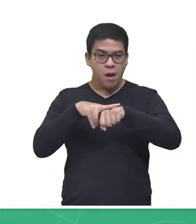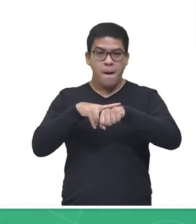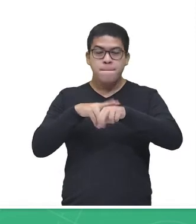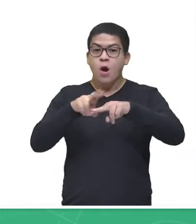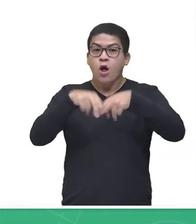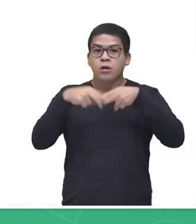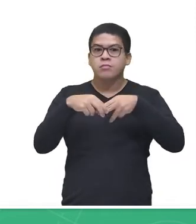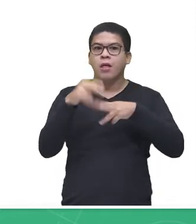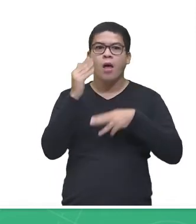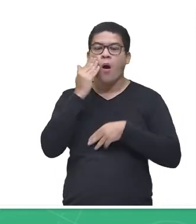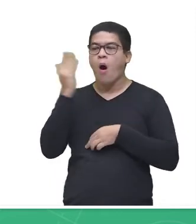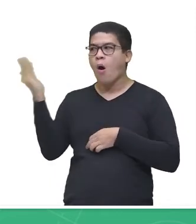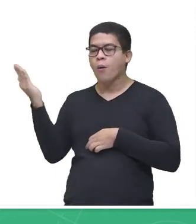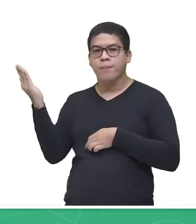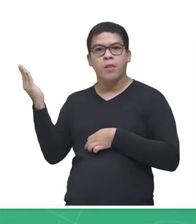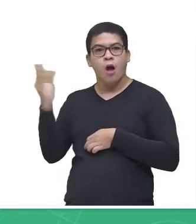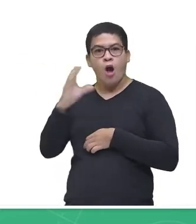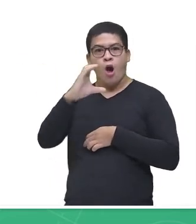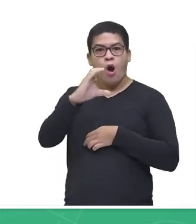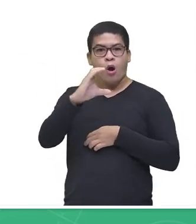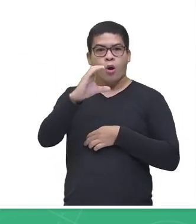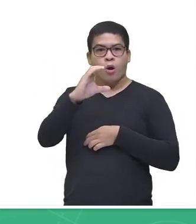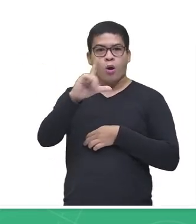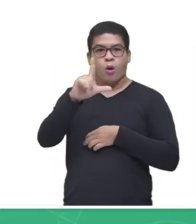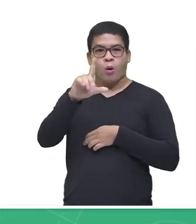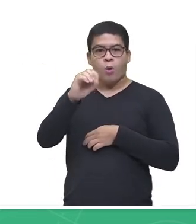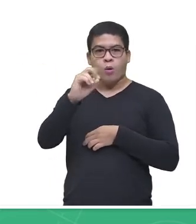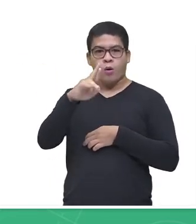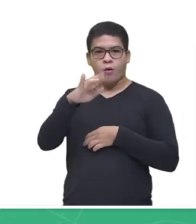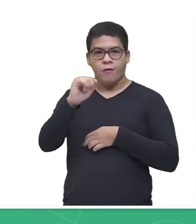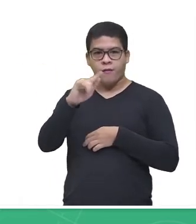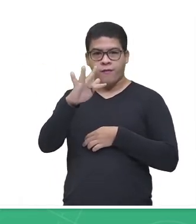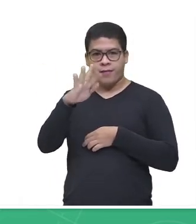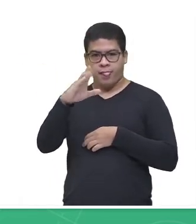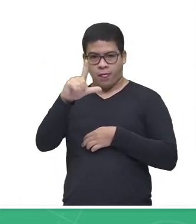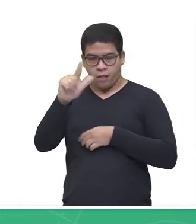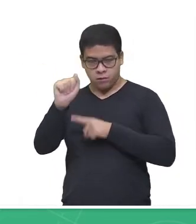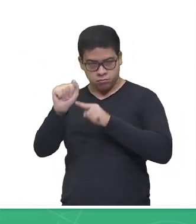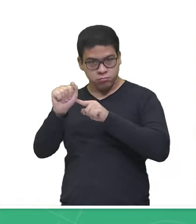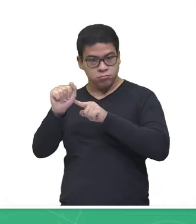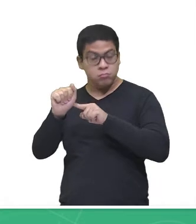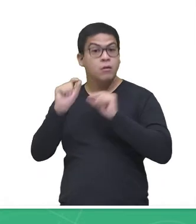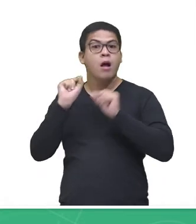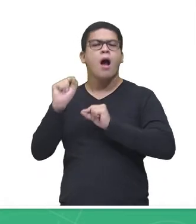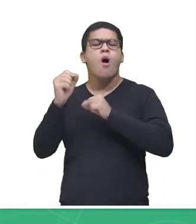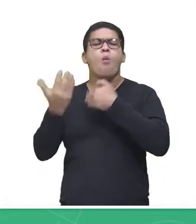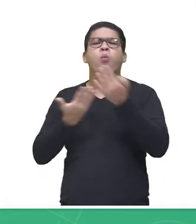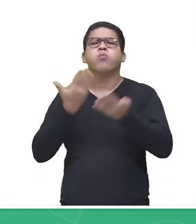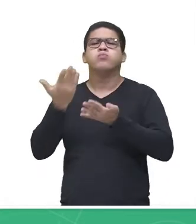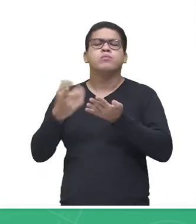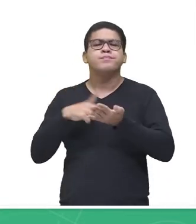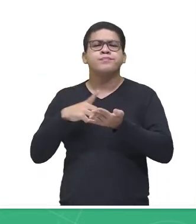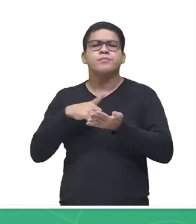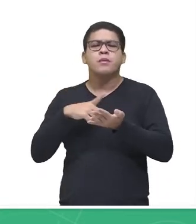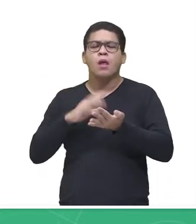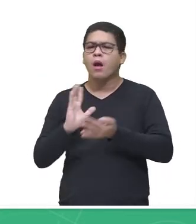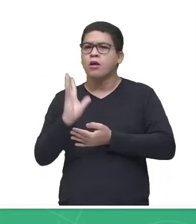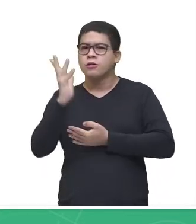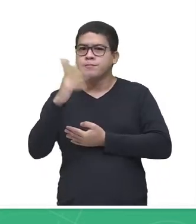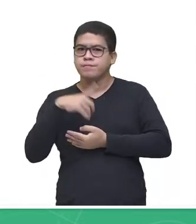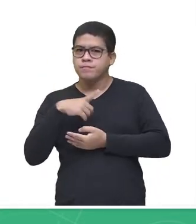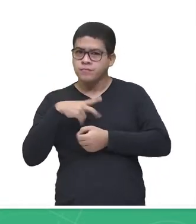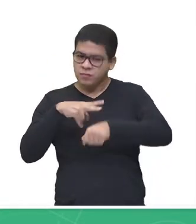coloração verde. Então, é no interior desses plastos, né, dessas organelas, que vai acontecer